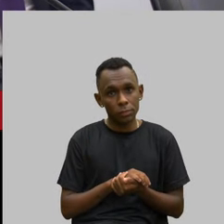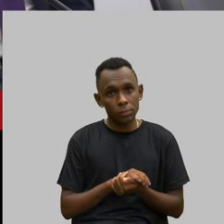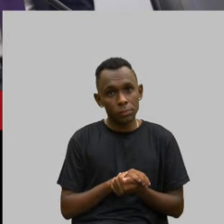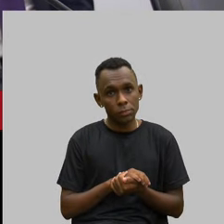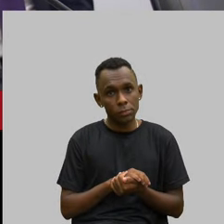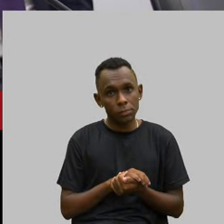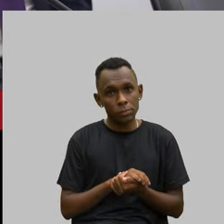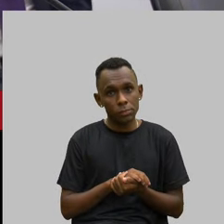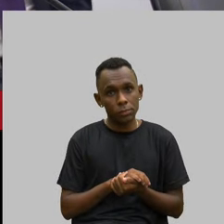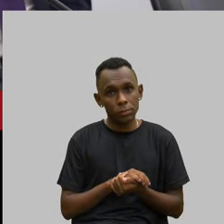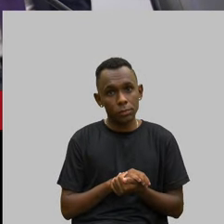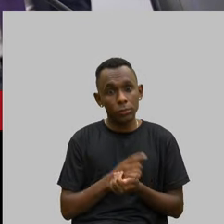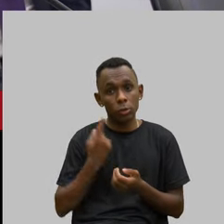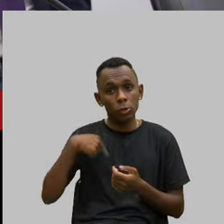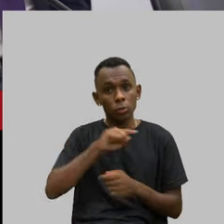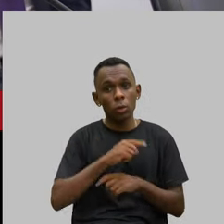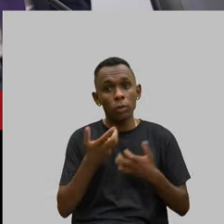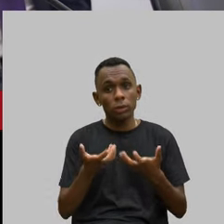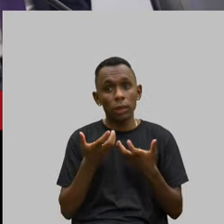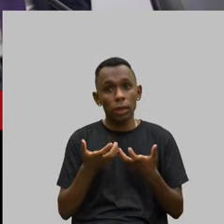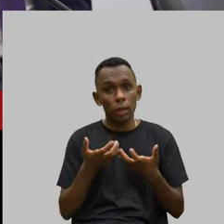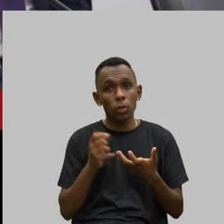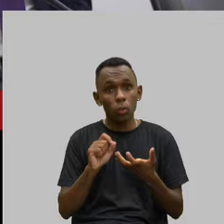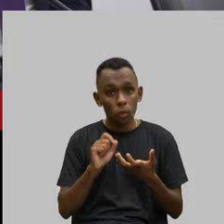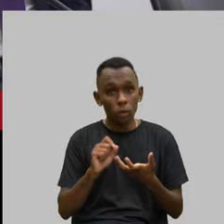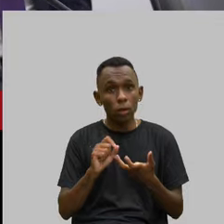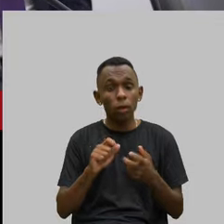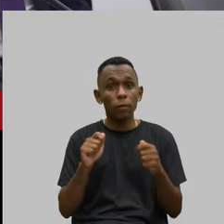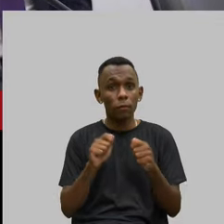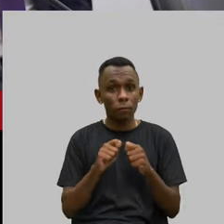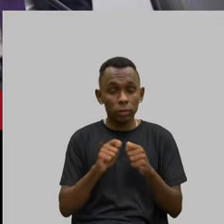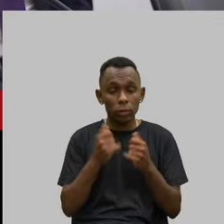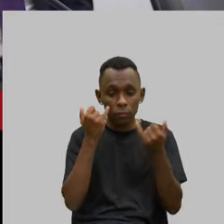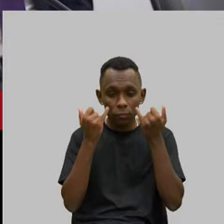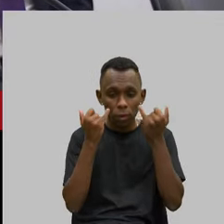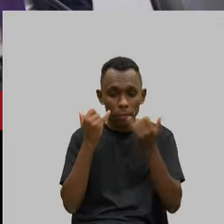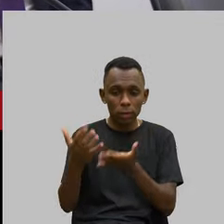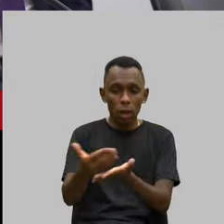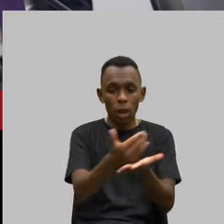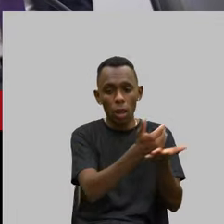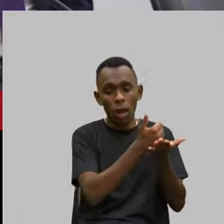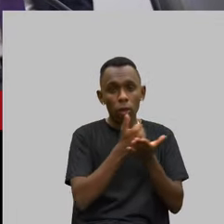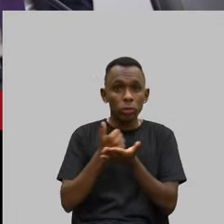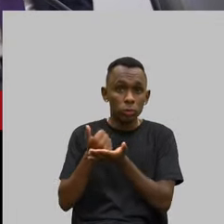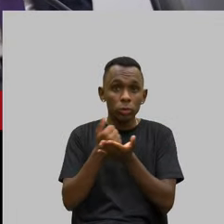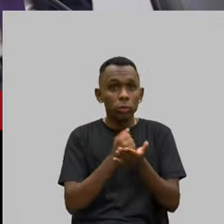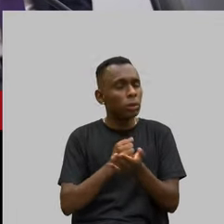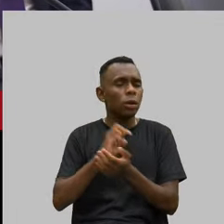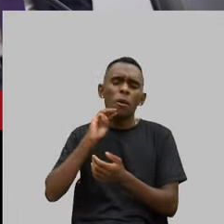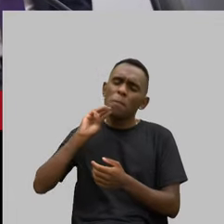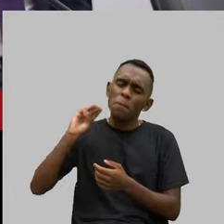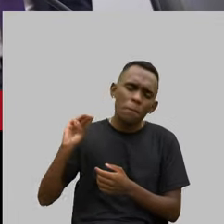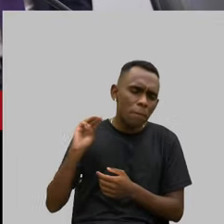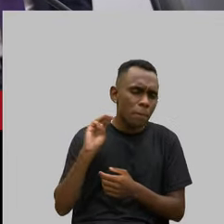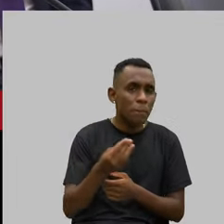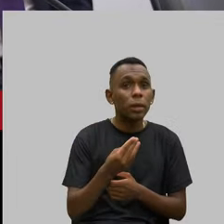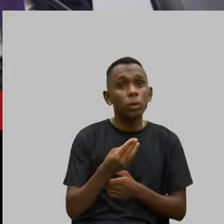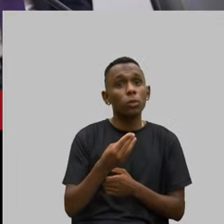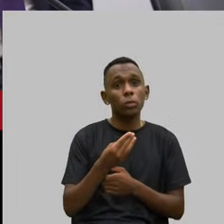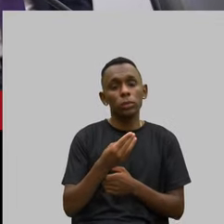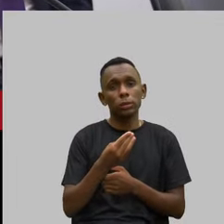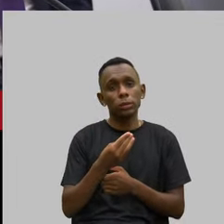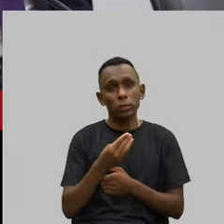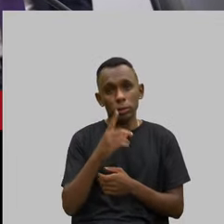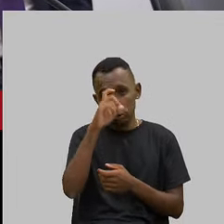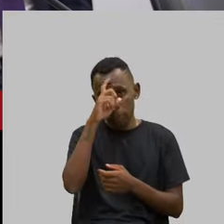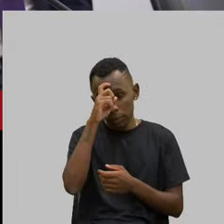queríamos nós queríamos então que fosse feito um levantamento que vai dar muitos milhões deais só a Santa Casa de Montes